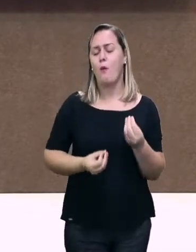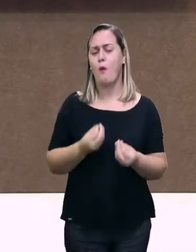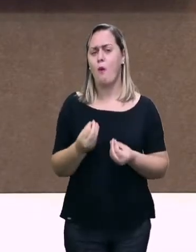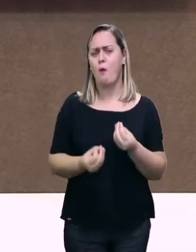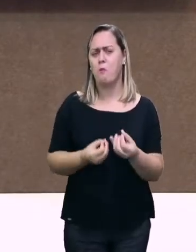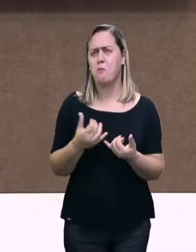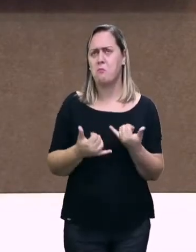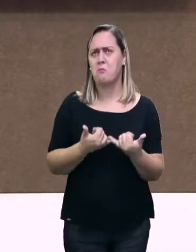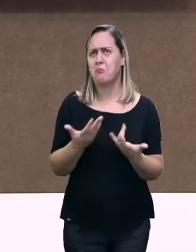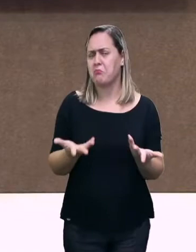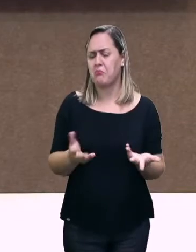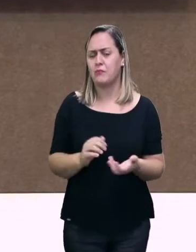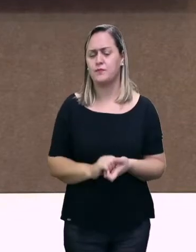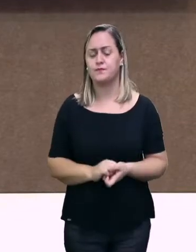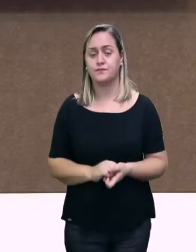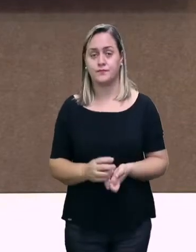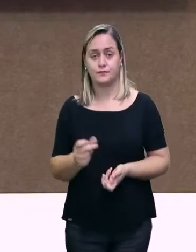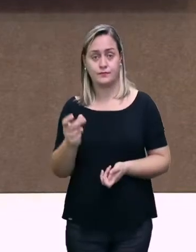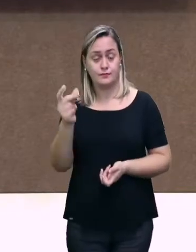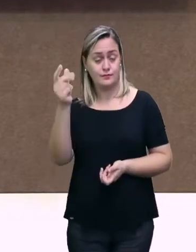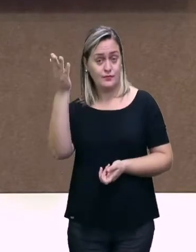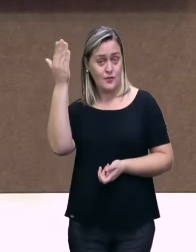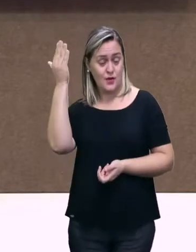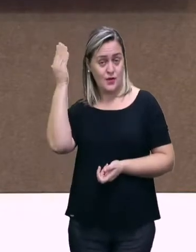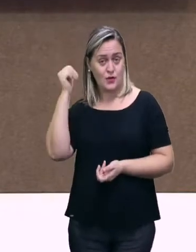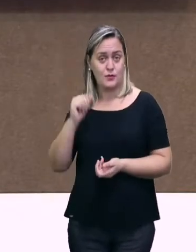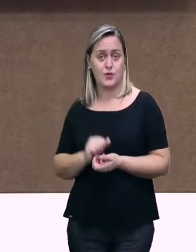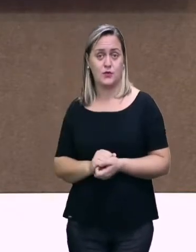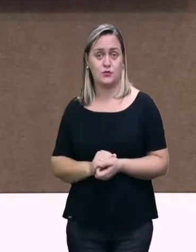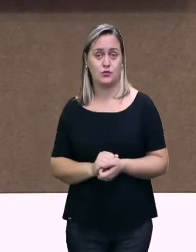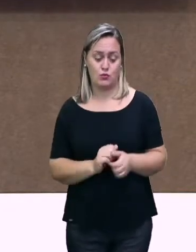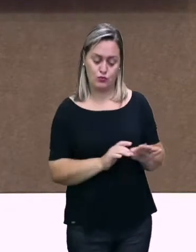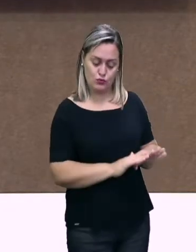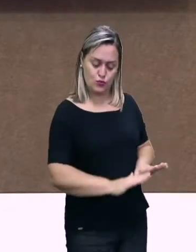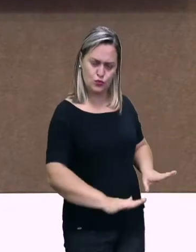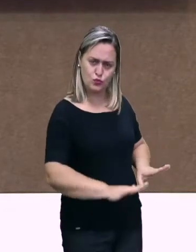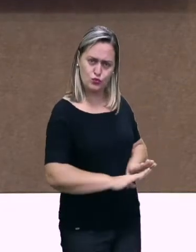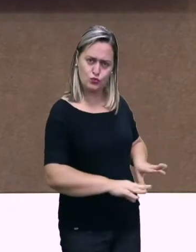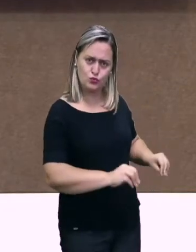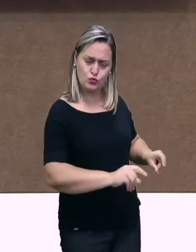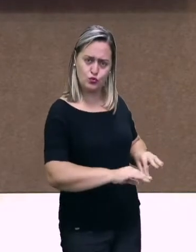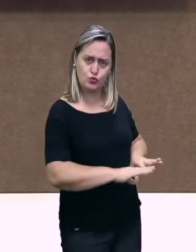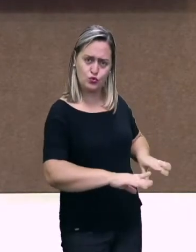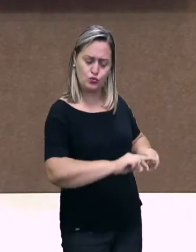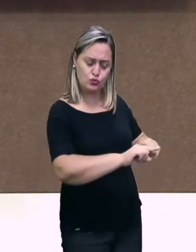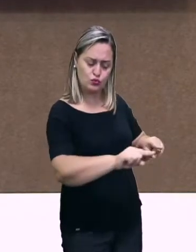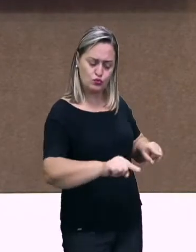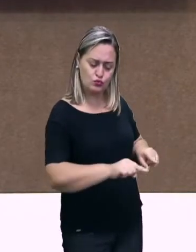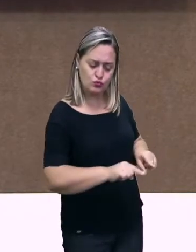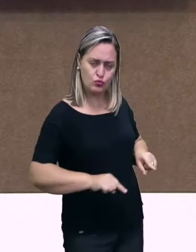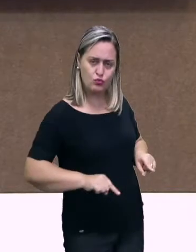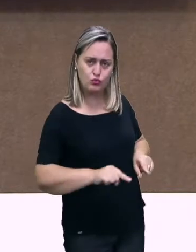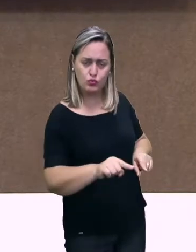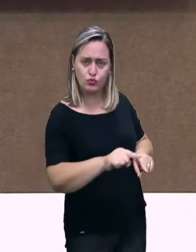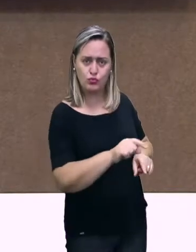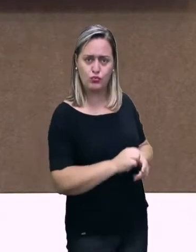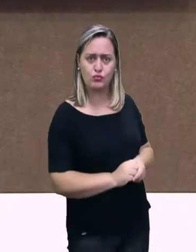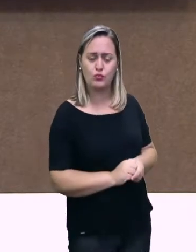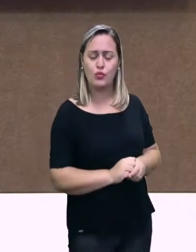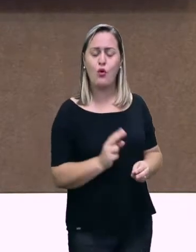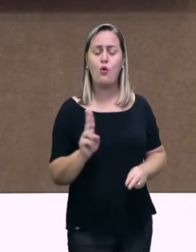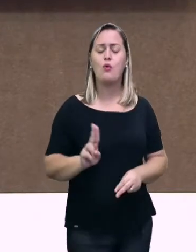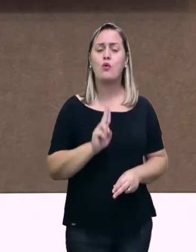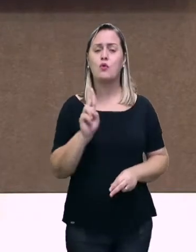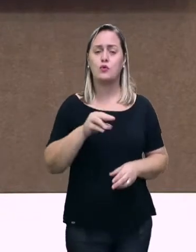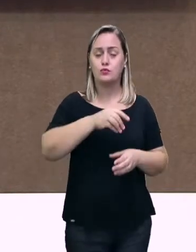forma. Antigamente, ele era riscado no chão, né? E ali eles usavam sementes